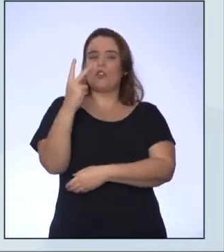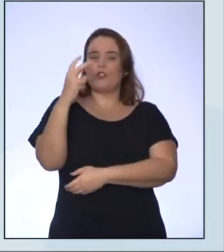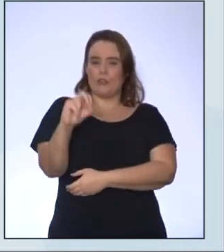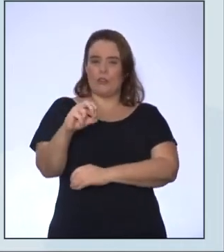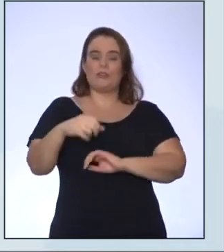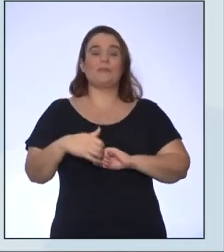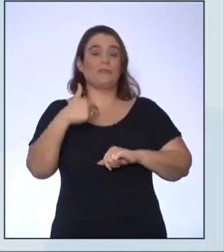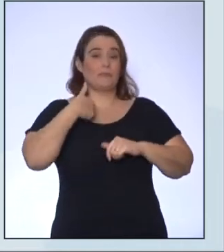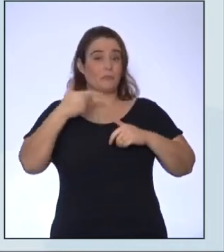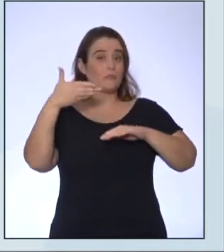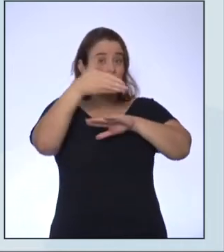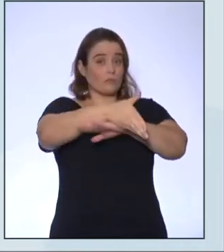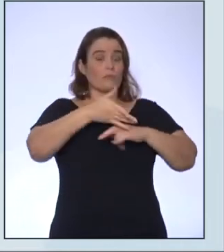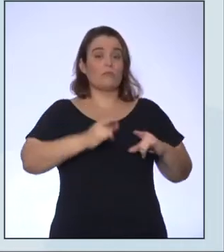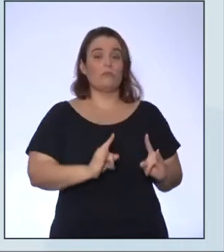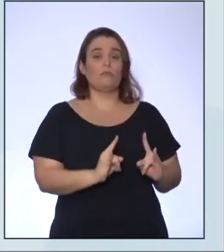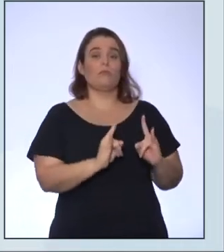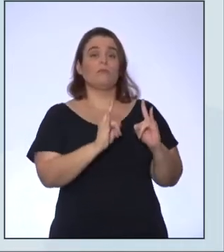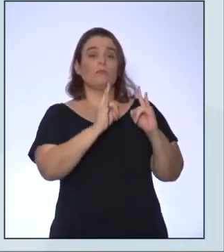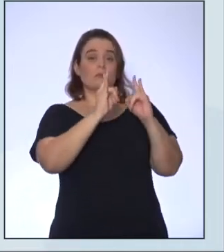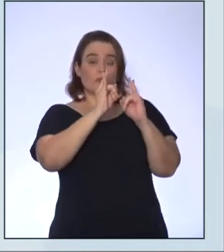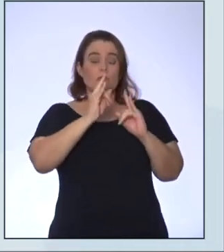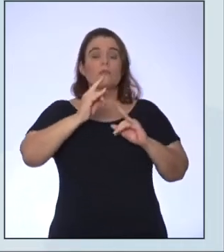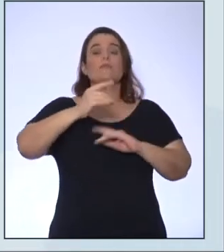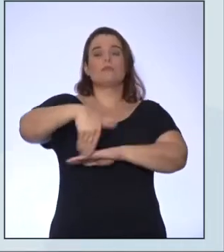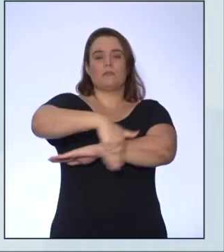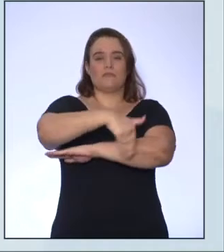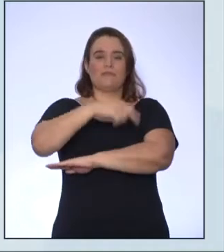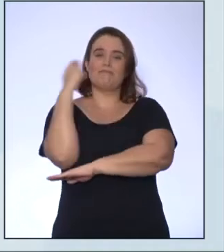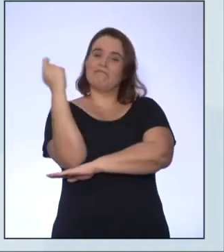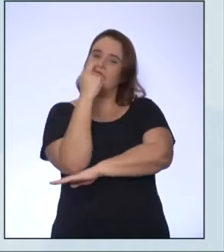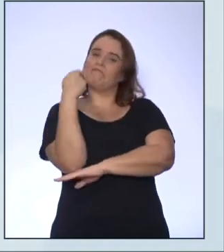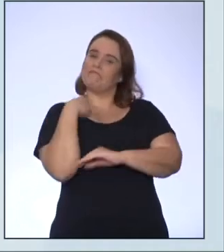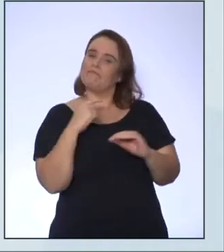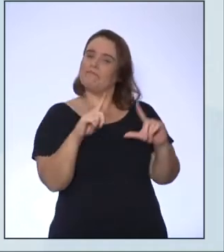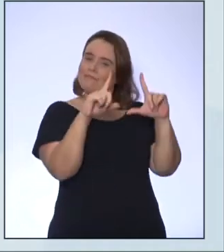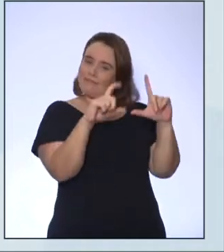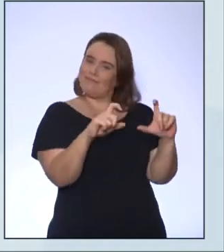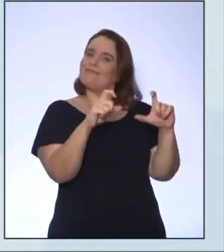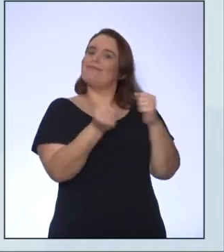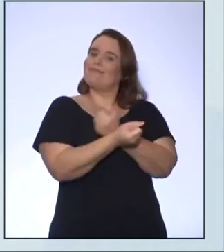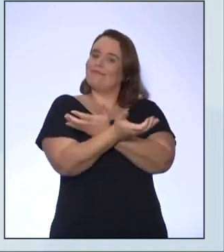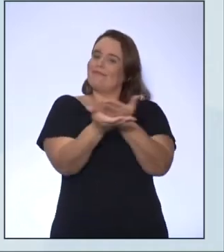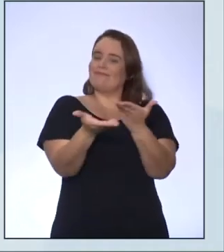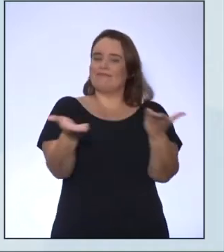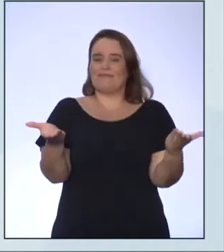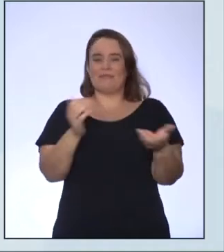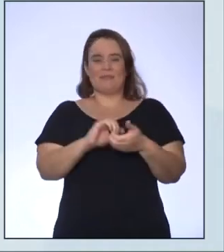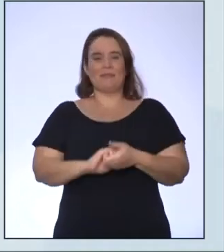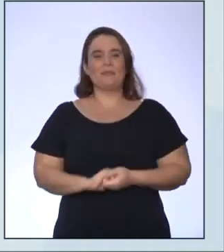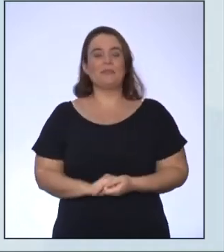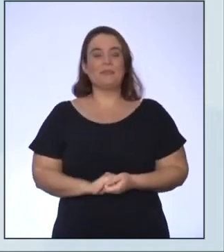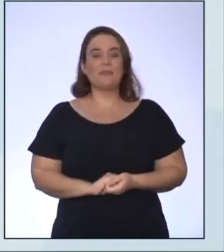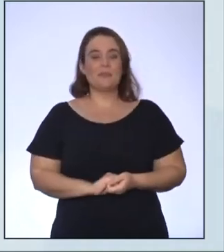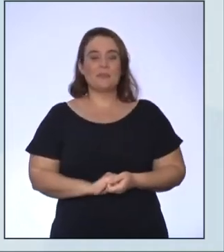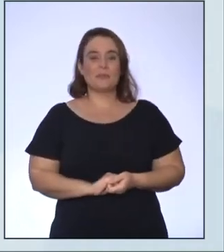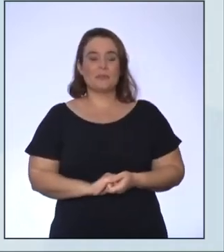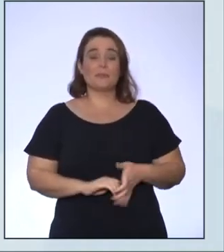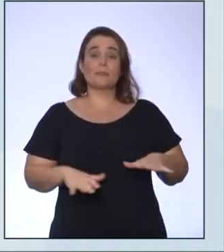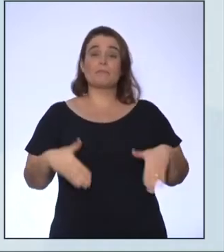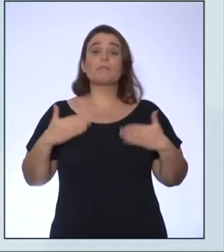num edifício, naquela avenida, e fiz esse registro para compartilhar com vocês, né? Então, nós temos